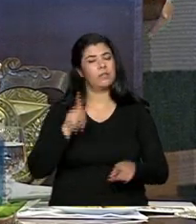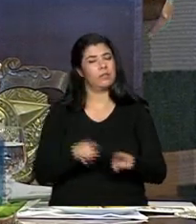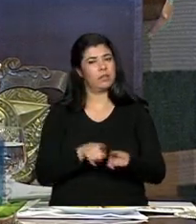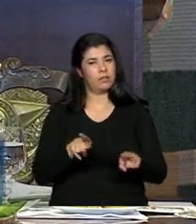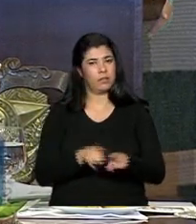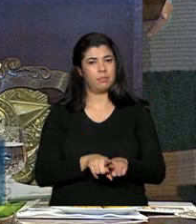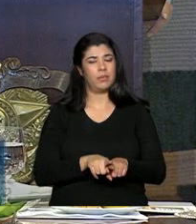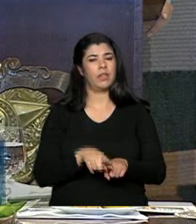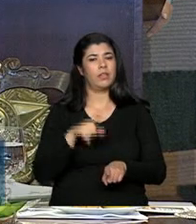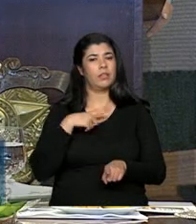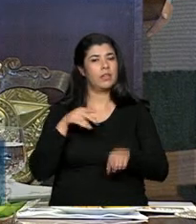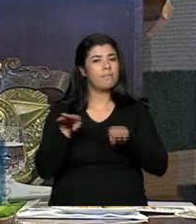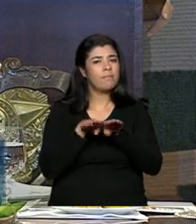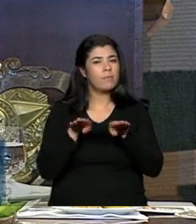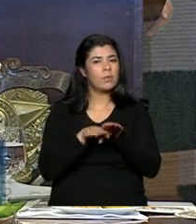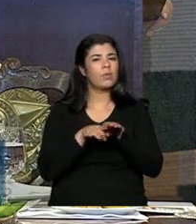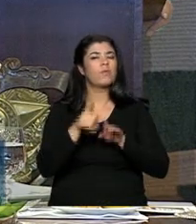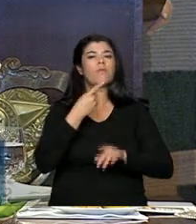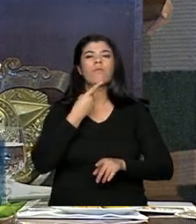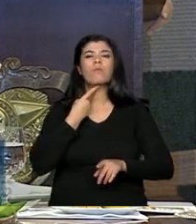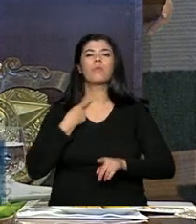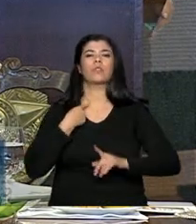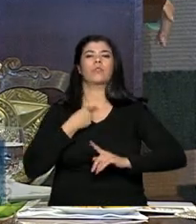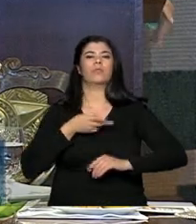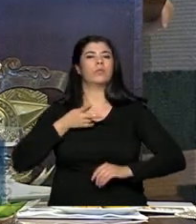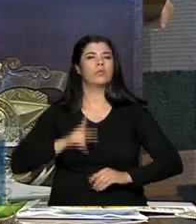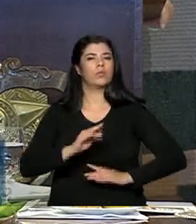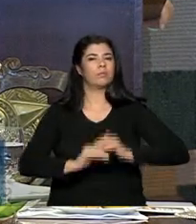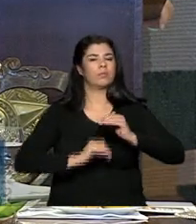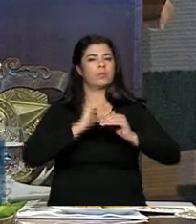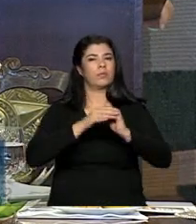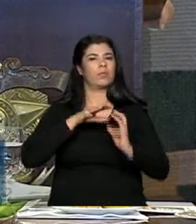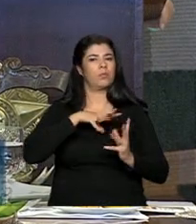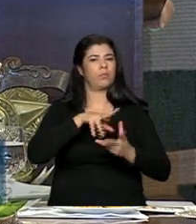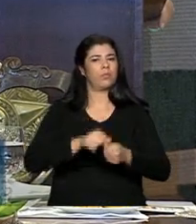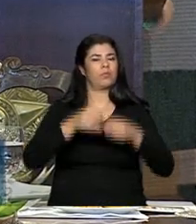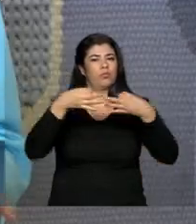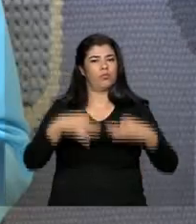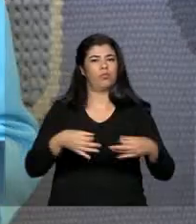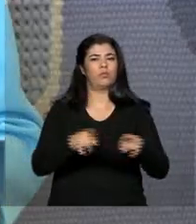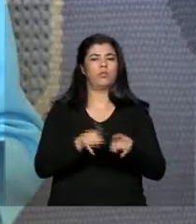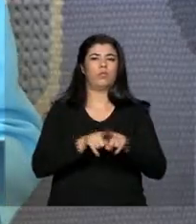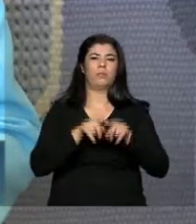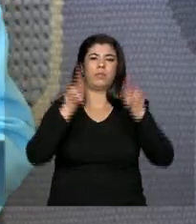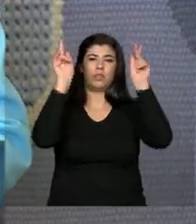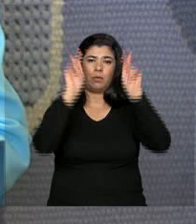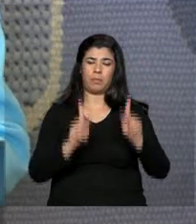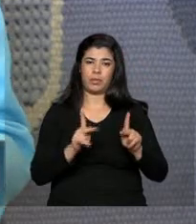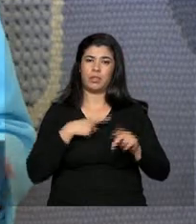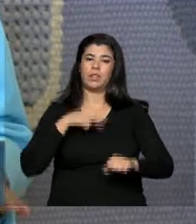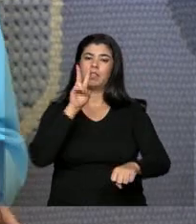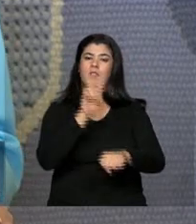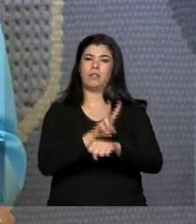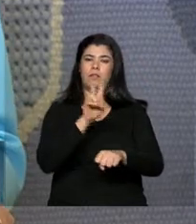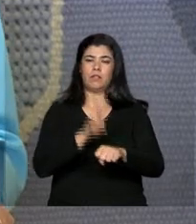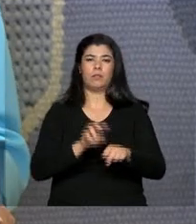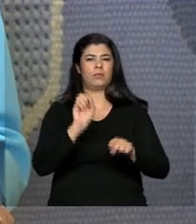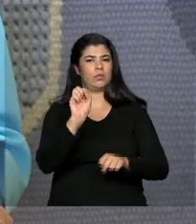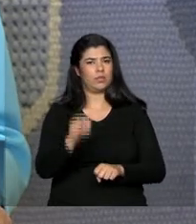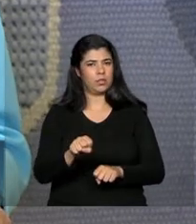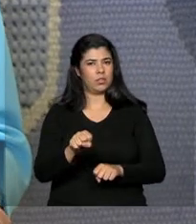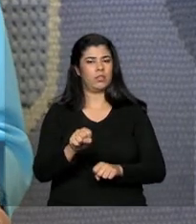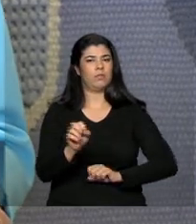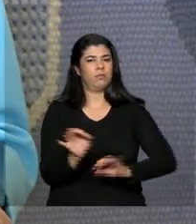também têm em comum o desejo de construir um mundo justo e de paz. Defendemos